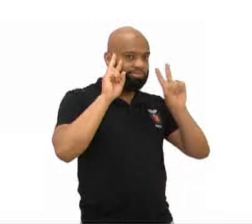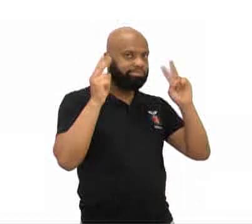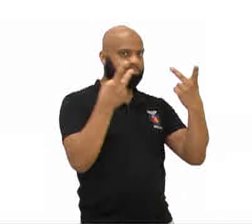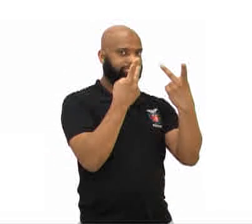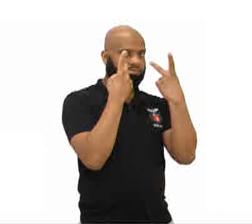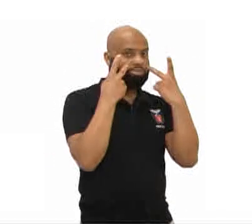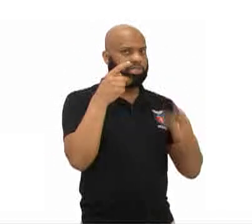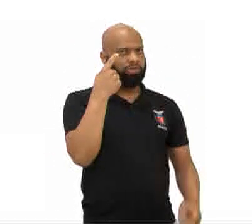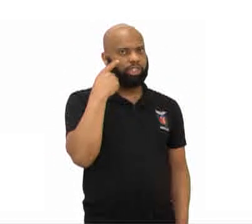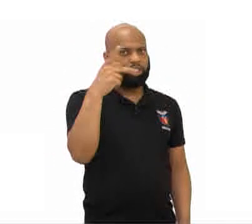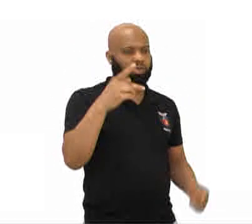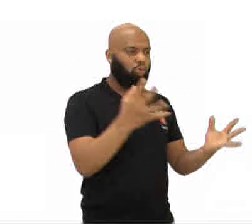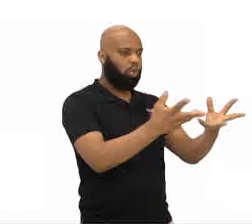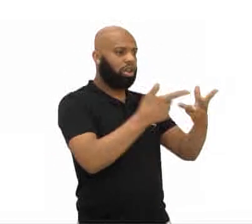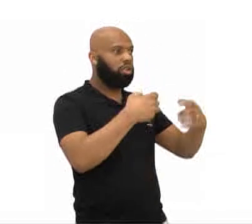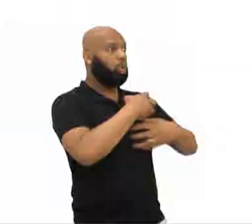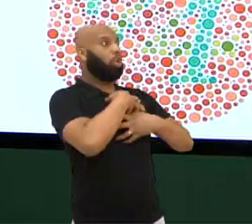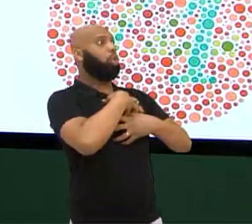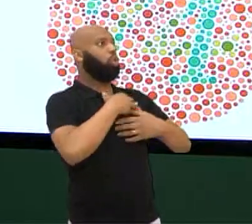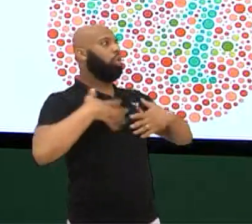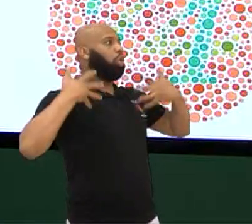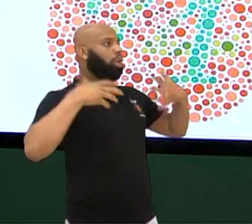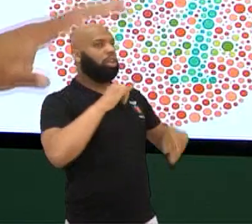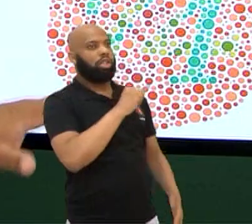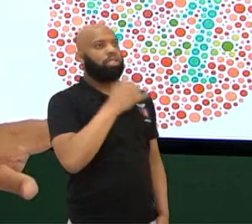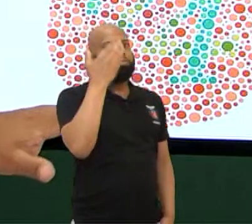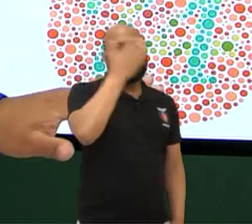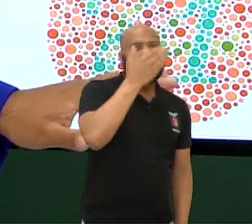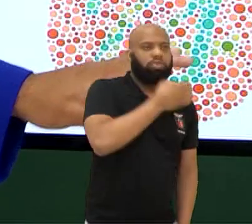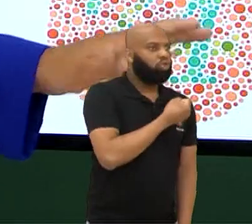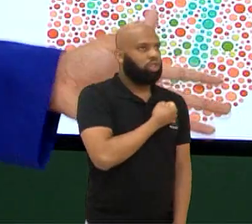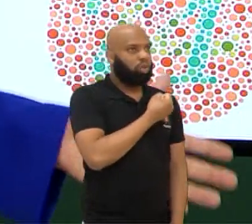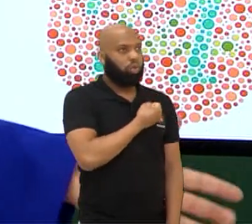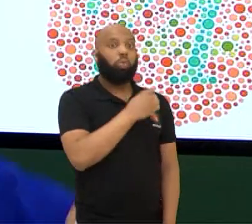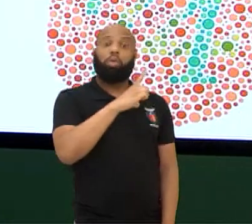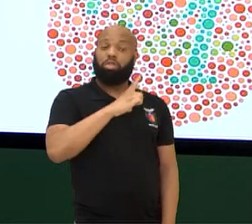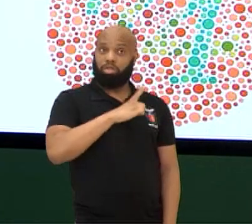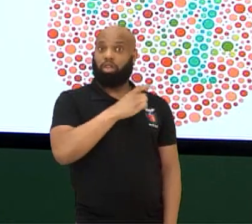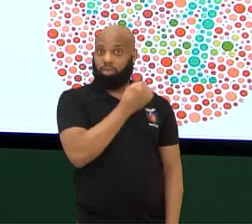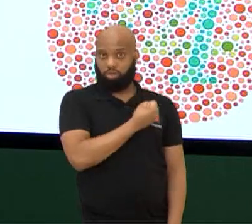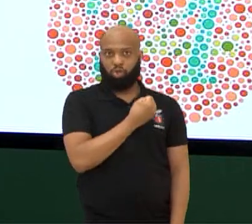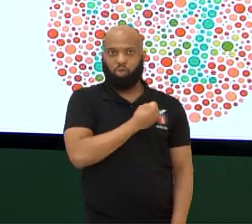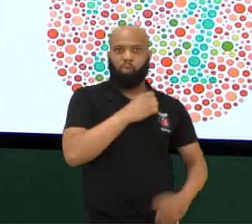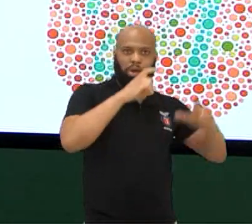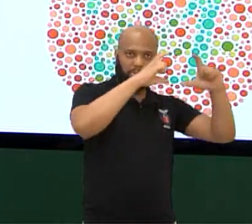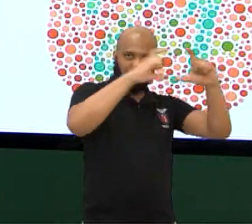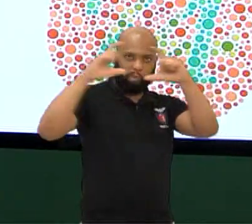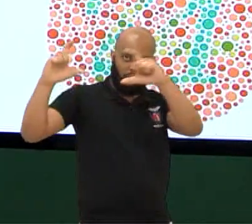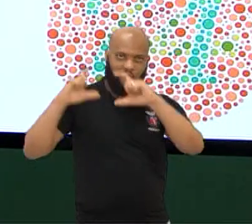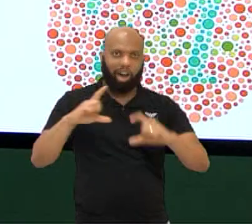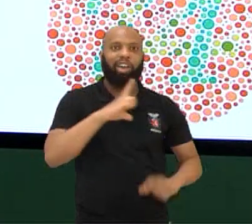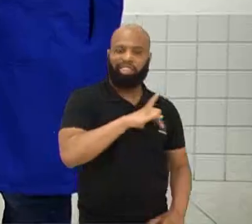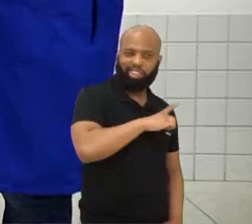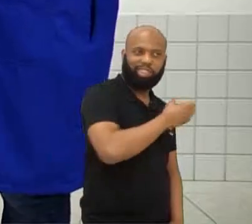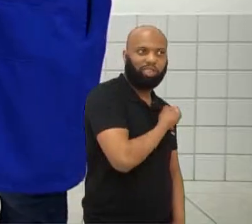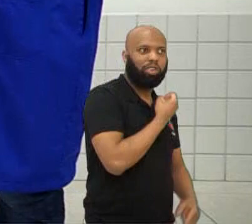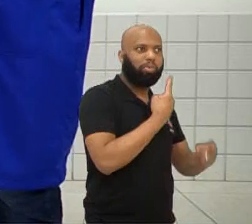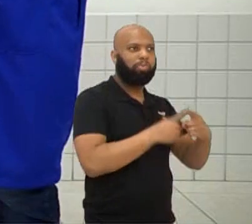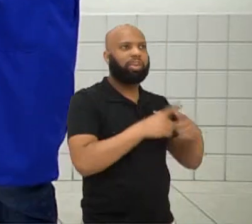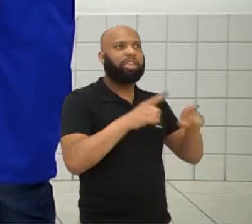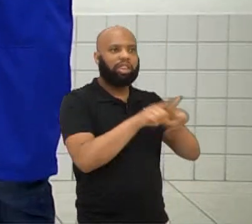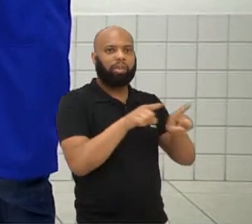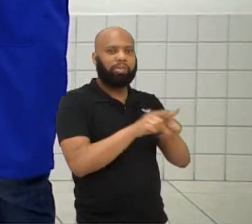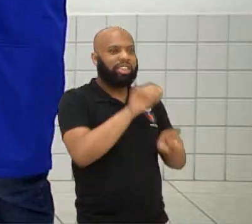assim. Mas, assim, não se assuste caso você não veja os valores numéricos que aqui estão apresentados. Pode ser que a imagem fique um pouco